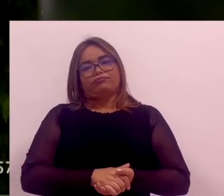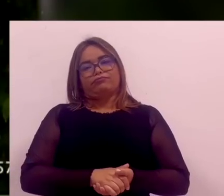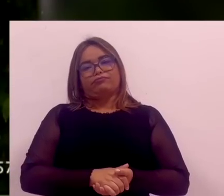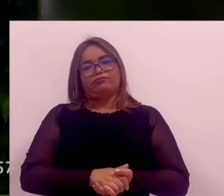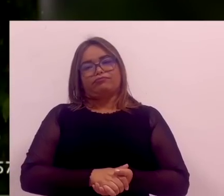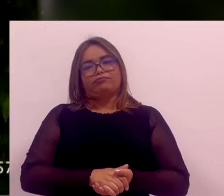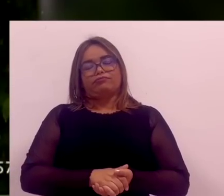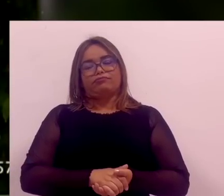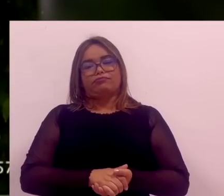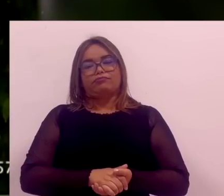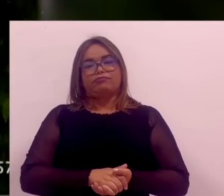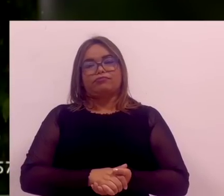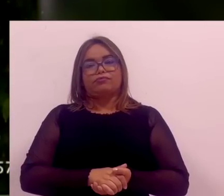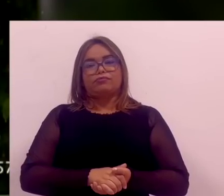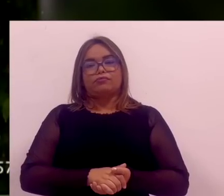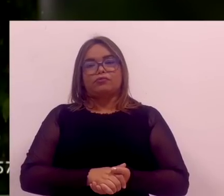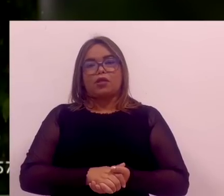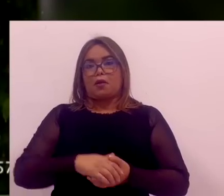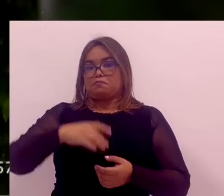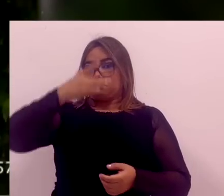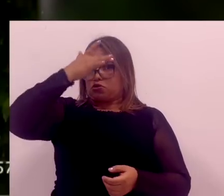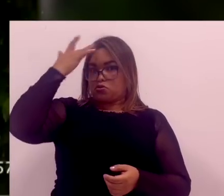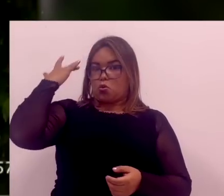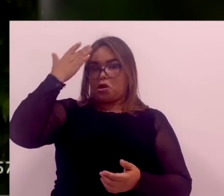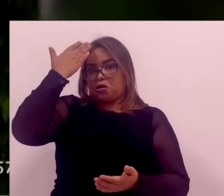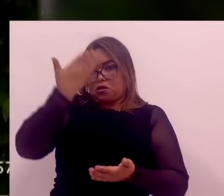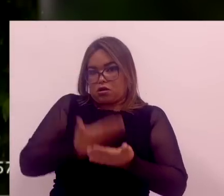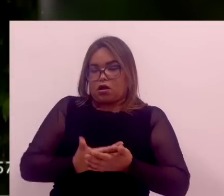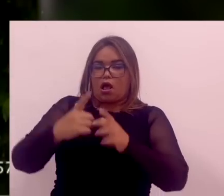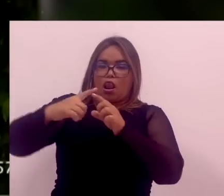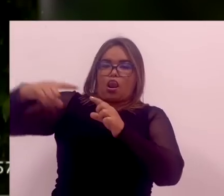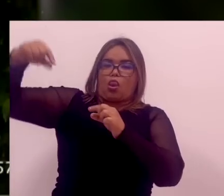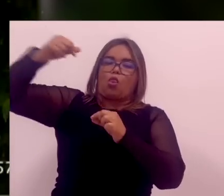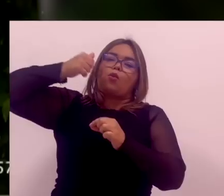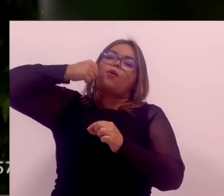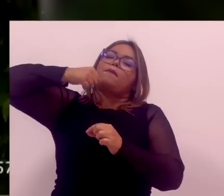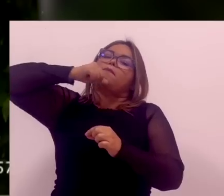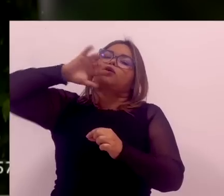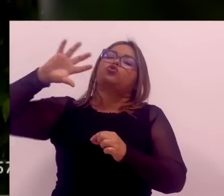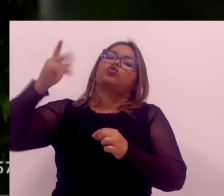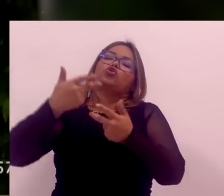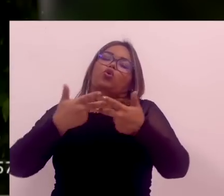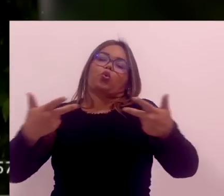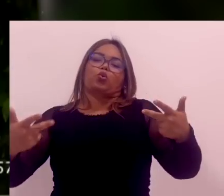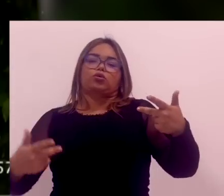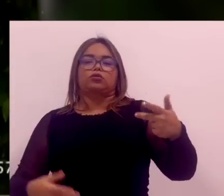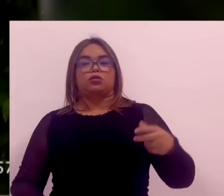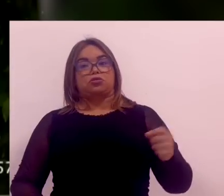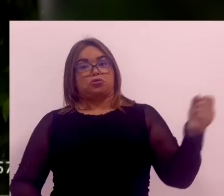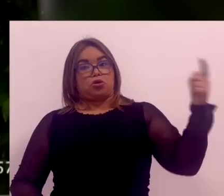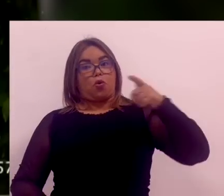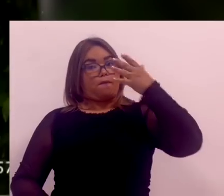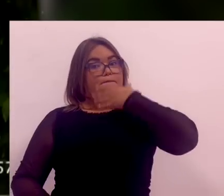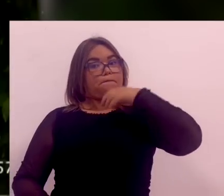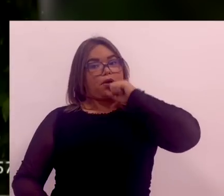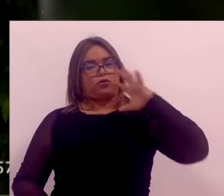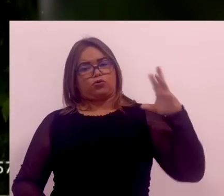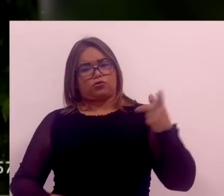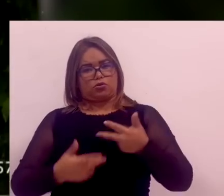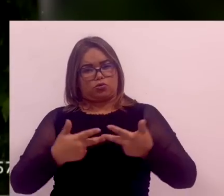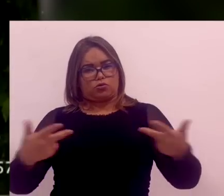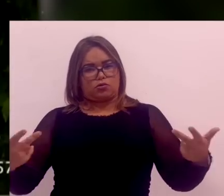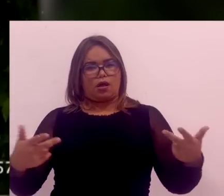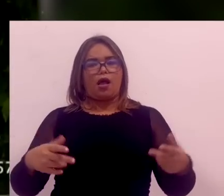pai e a lua como a mãe de todas as coisas. Ensinamentos secretos das eras. Assim, os druidas são aqueles que